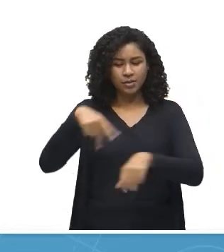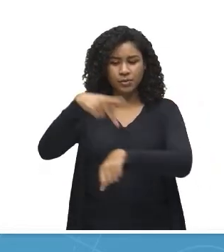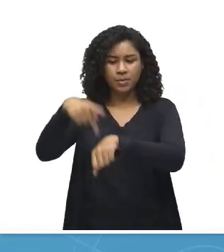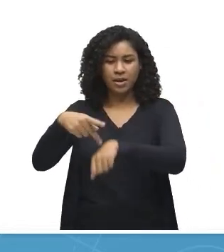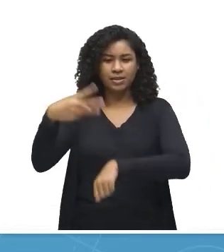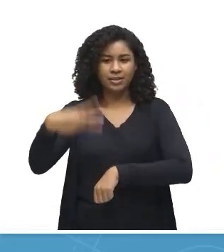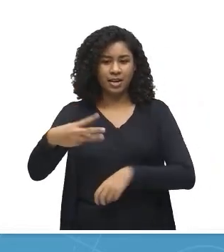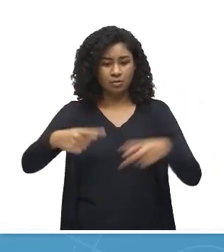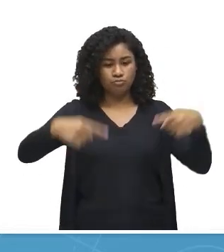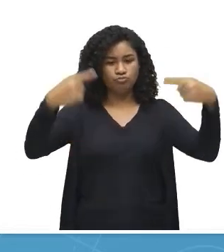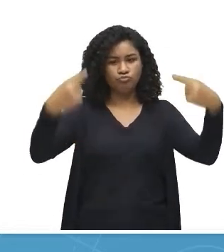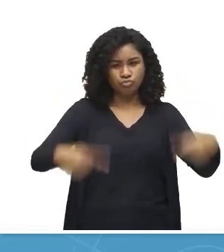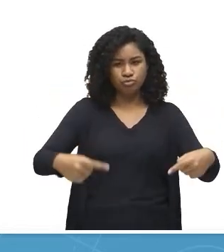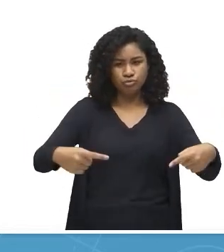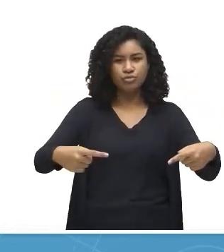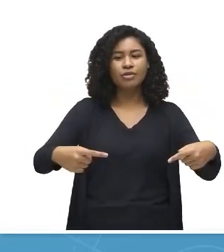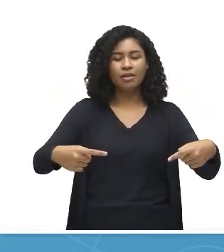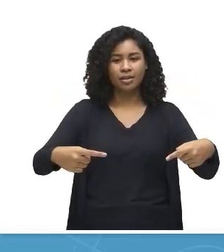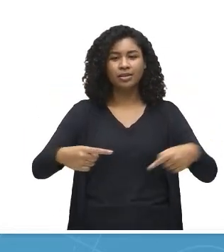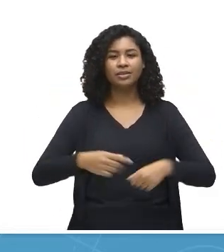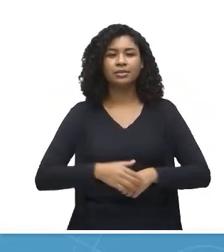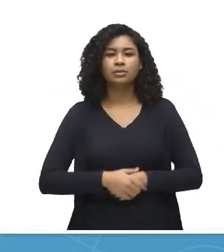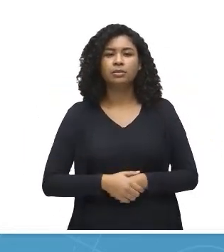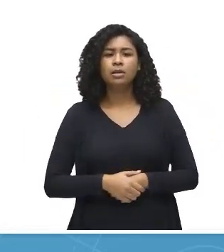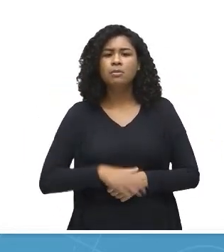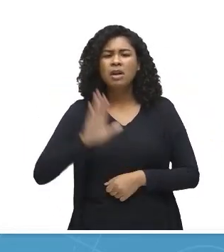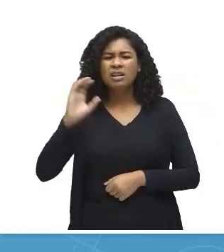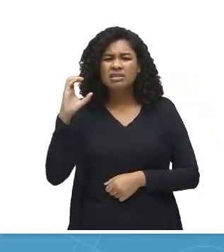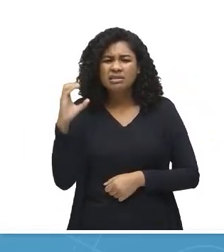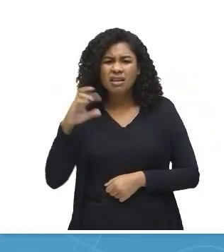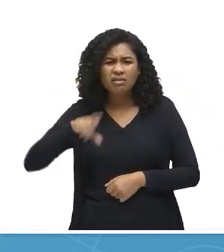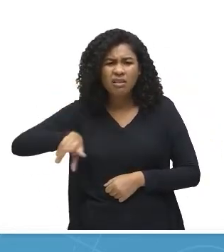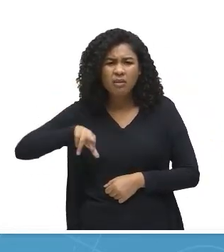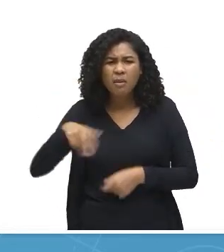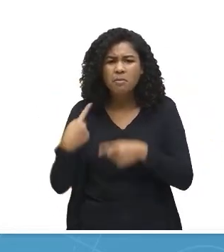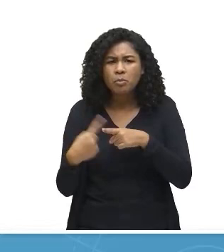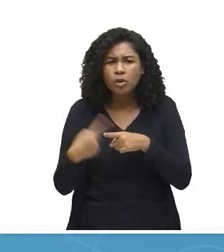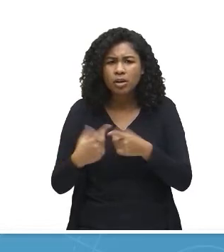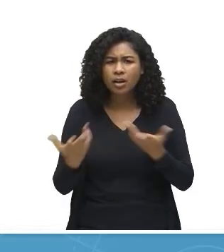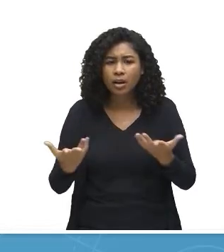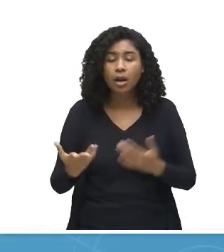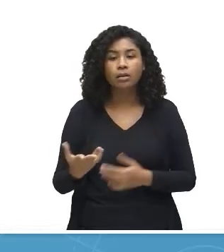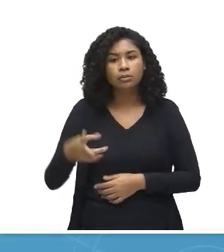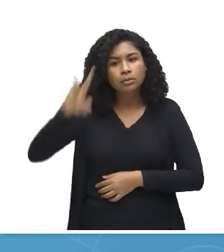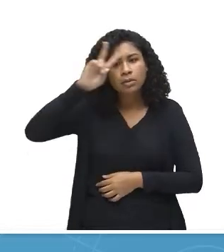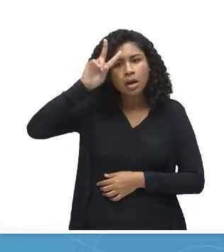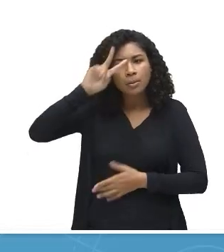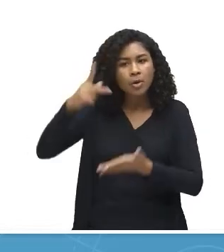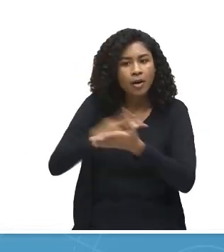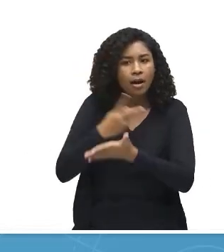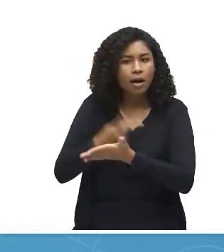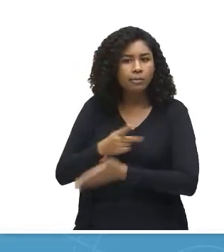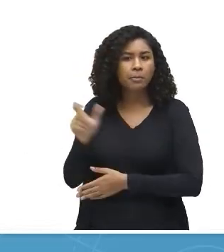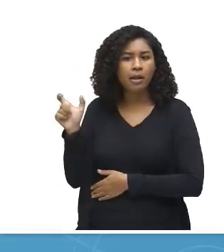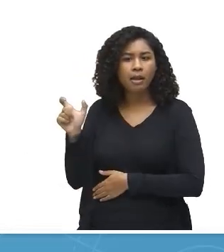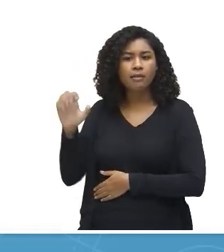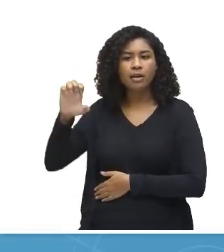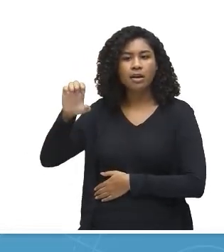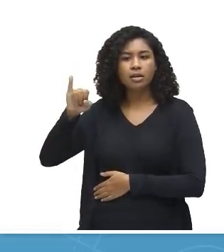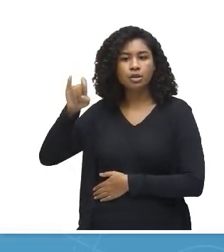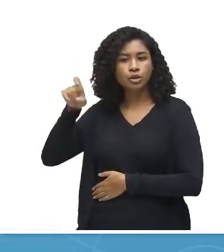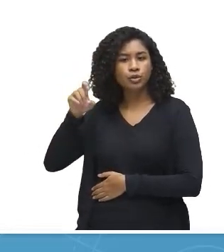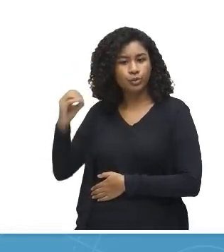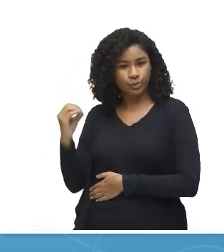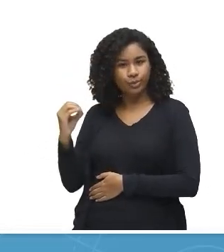França, Inglaterra e a Rússia. Por que não a letra C, professora? Porque mais uma vez falamos aqui, já começa o erro de início, eixo,